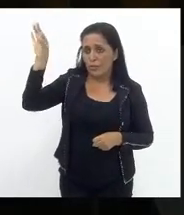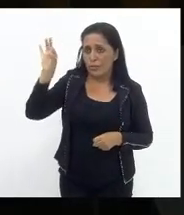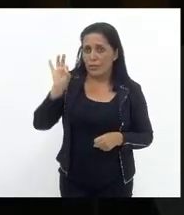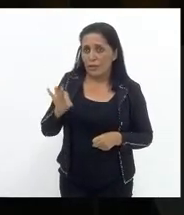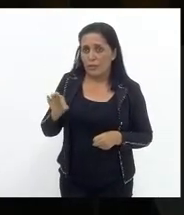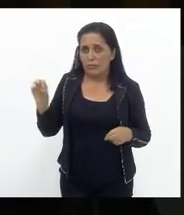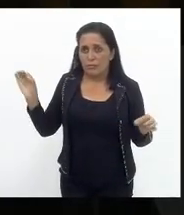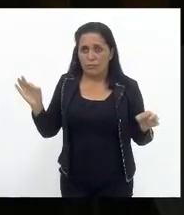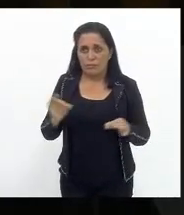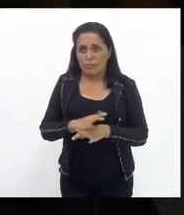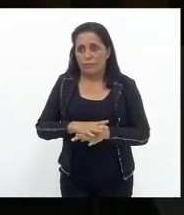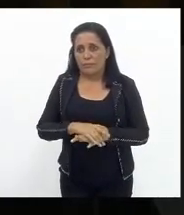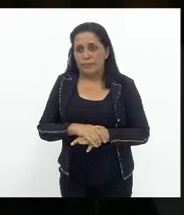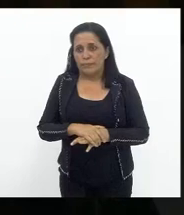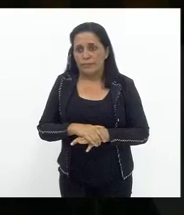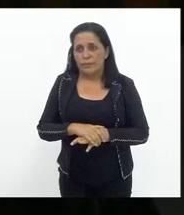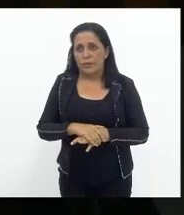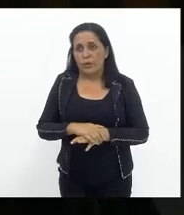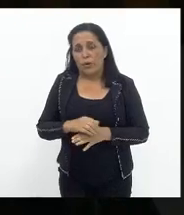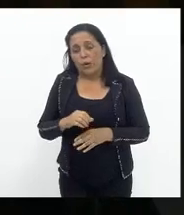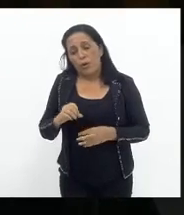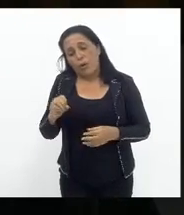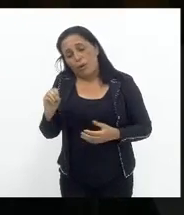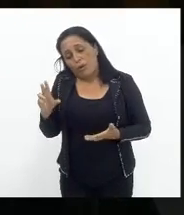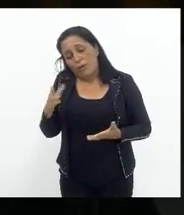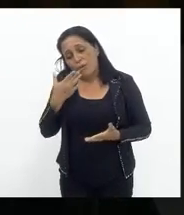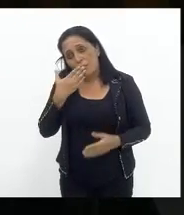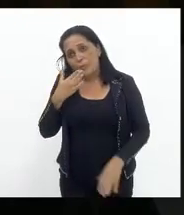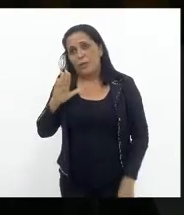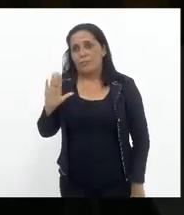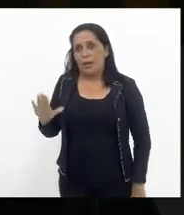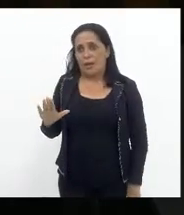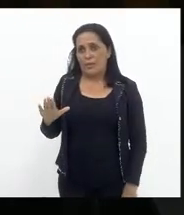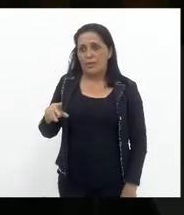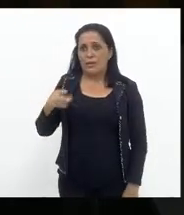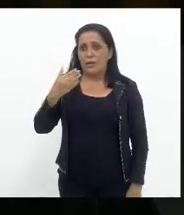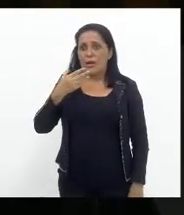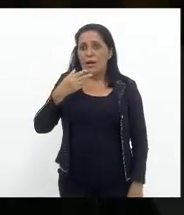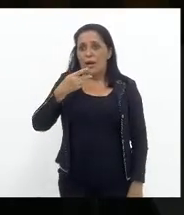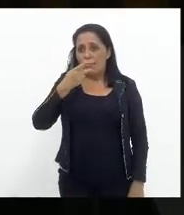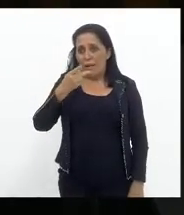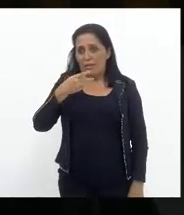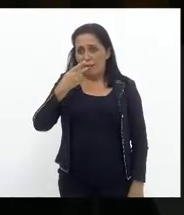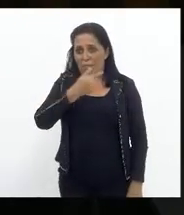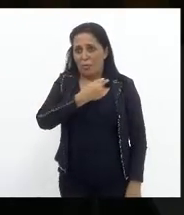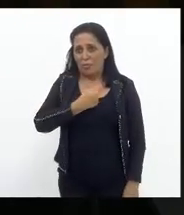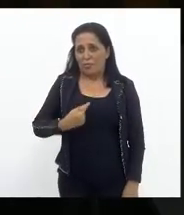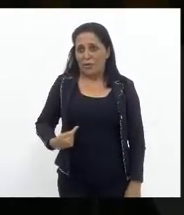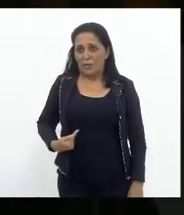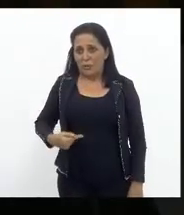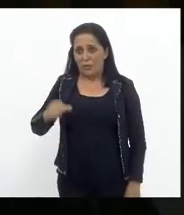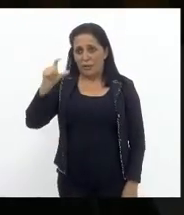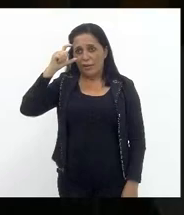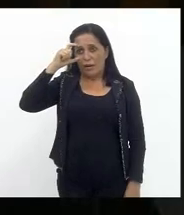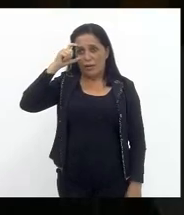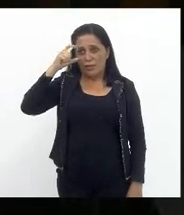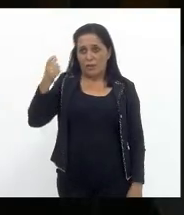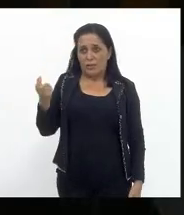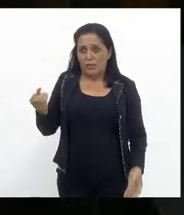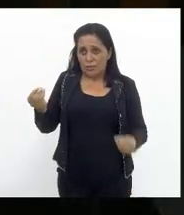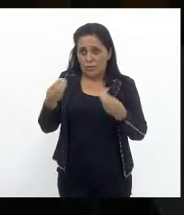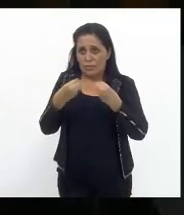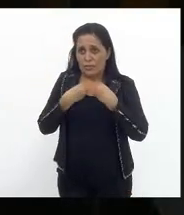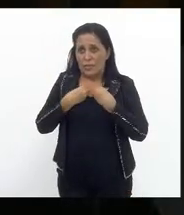95% concluída. Ou seja, a promessa, a palavra dada pelo governador Cláudio Castro de me